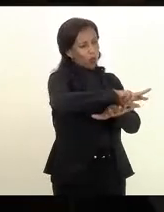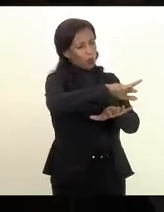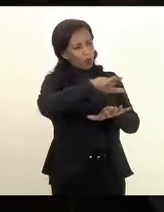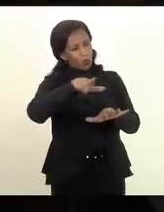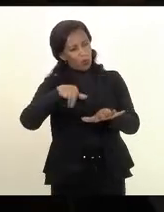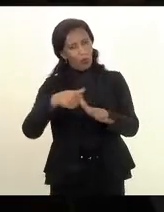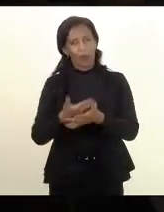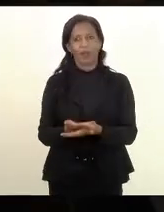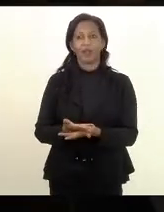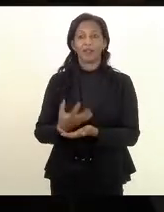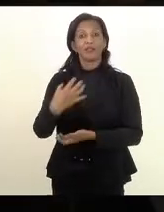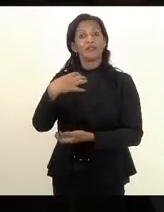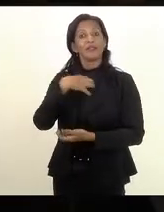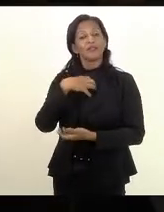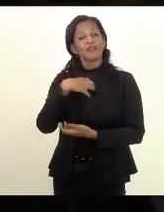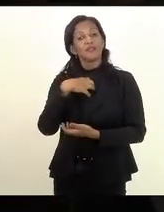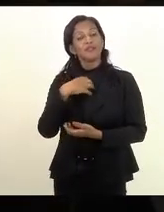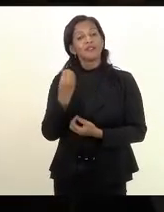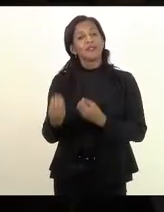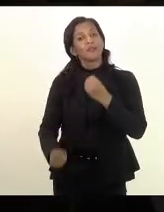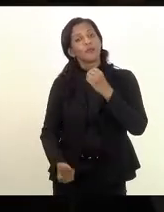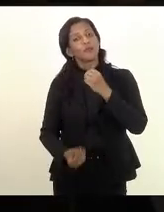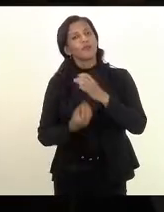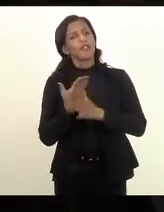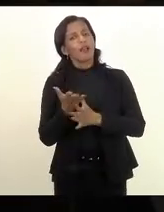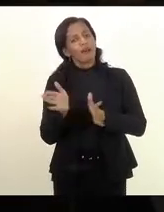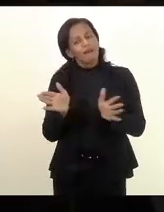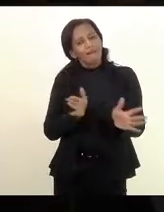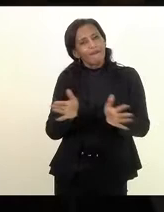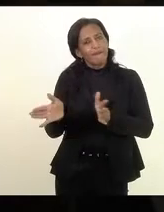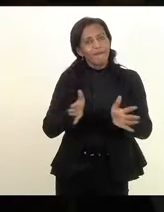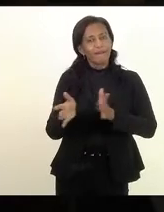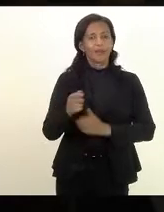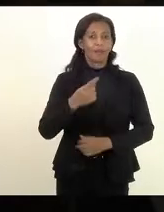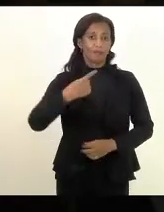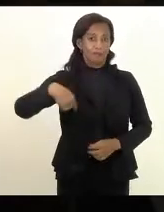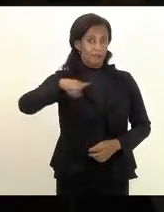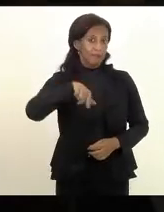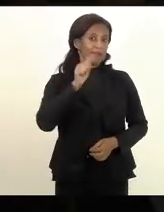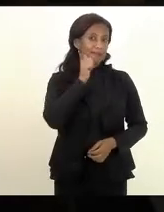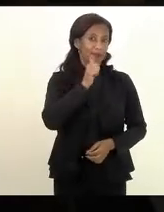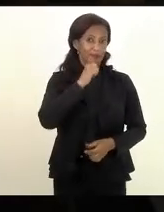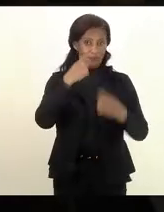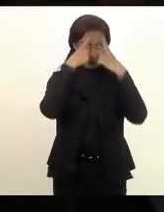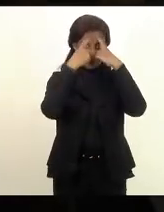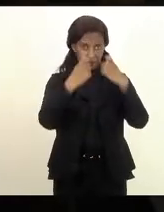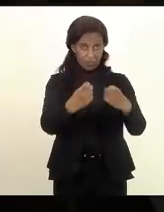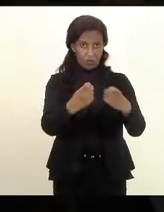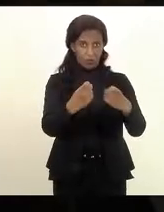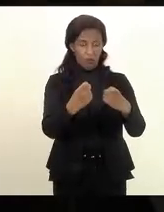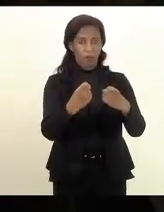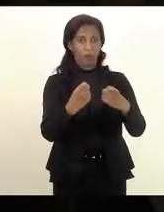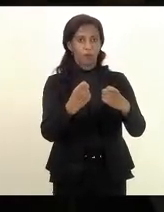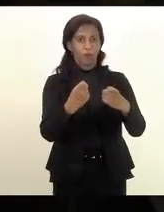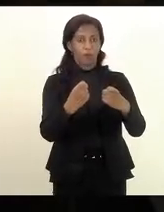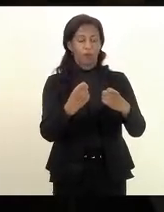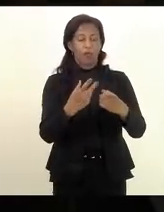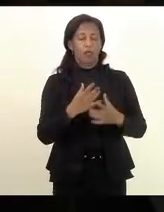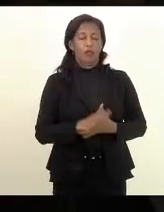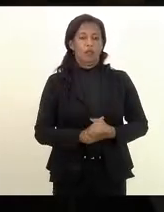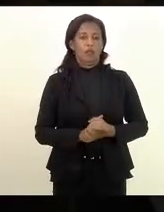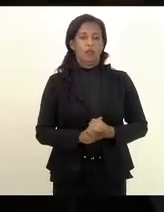no sentido de criar condições para que as mulheres vítimas de violência possam